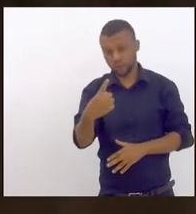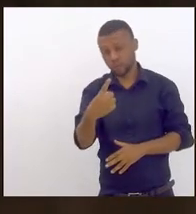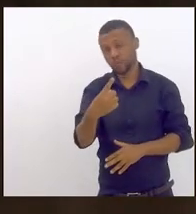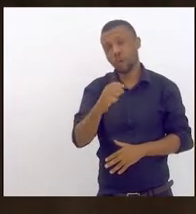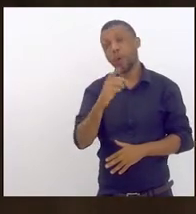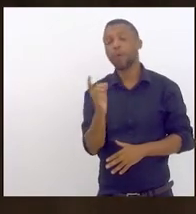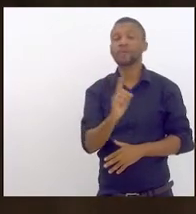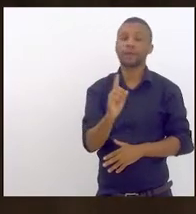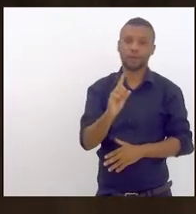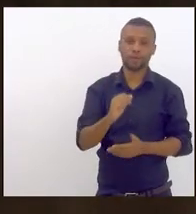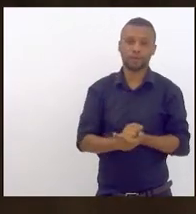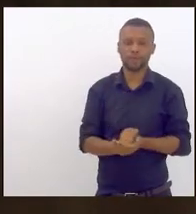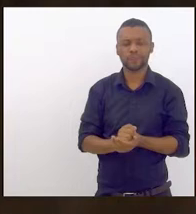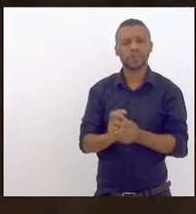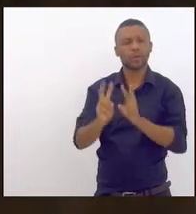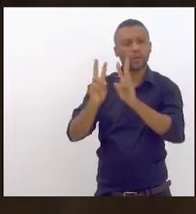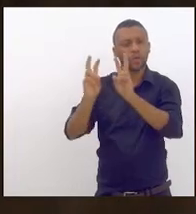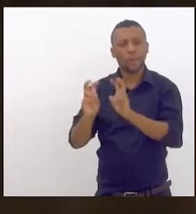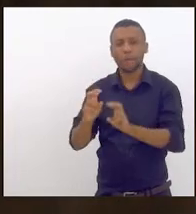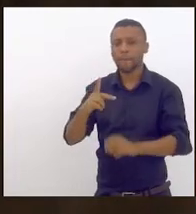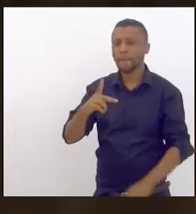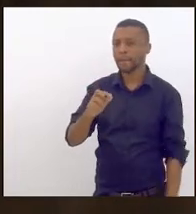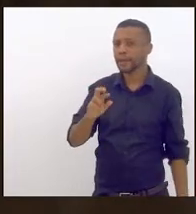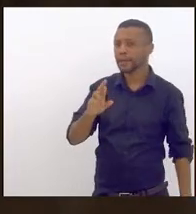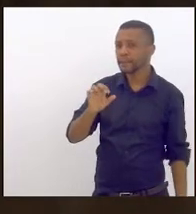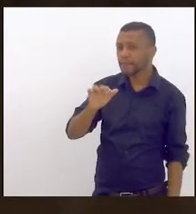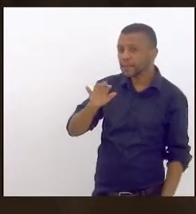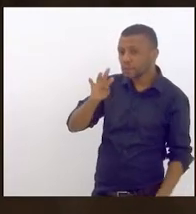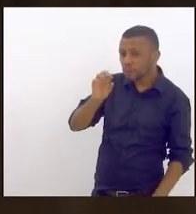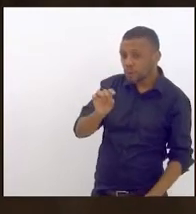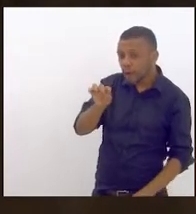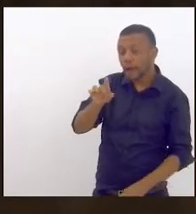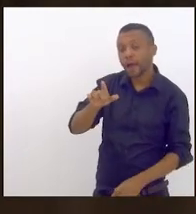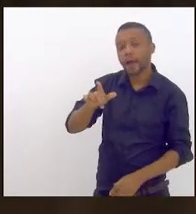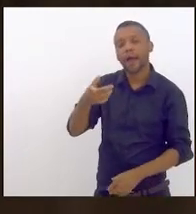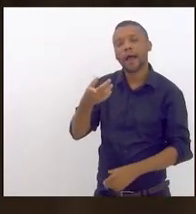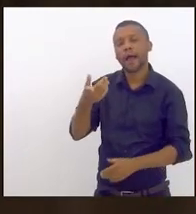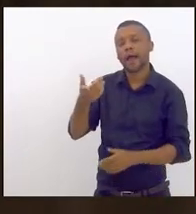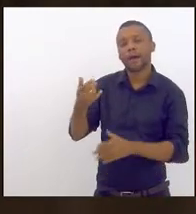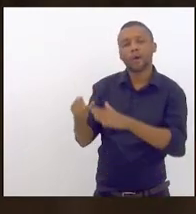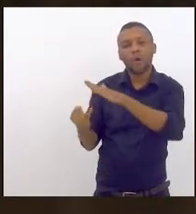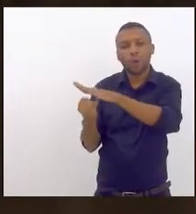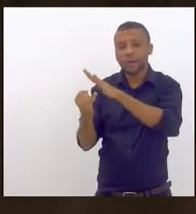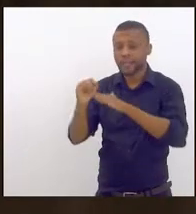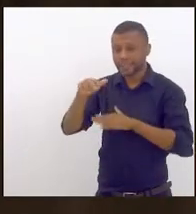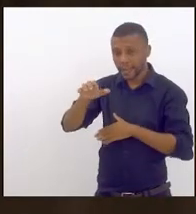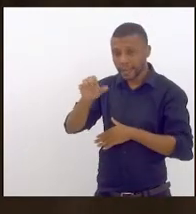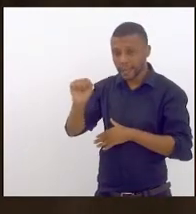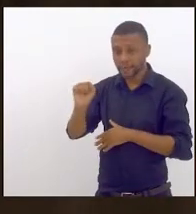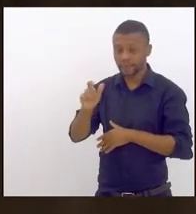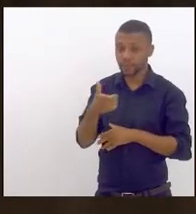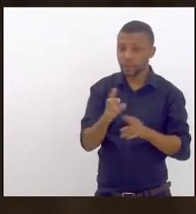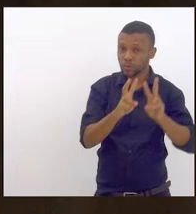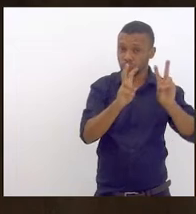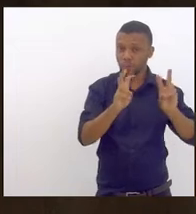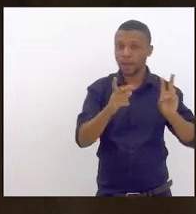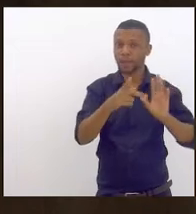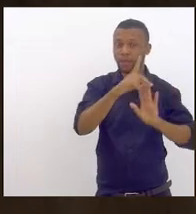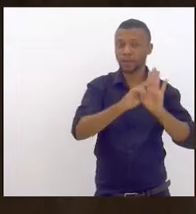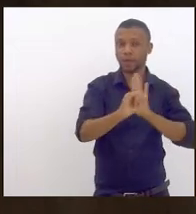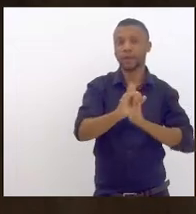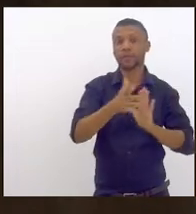A questão dos perímetros é a baixa diligência. E a questão do mérito são as emendas, que o meu projeto